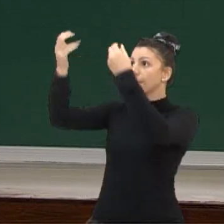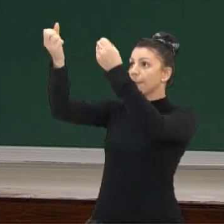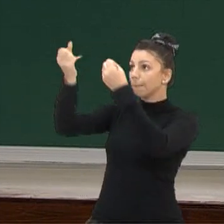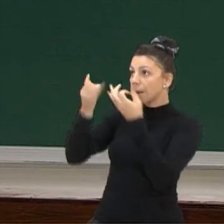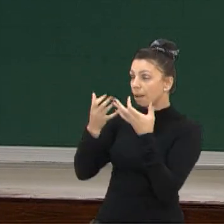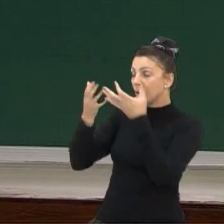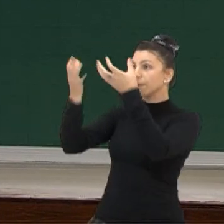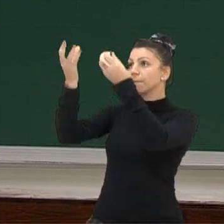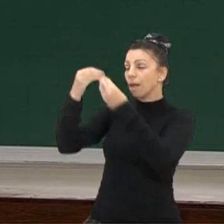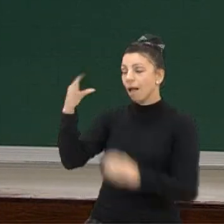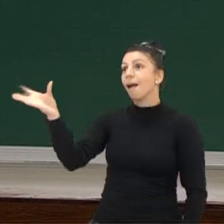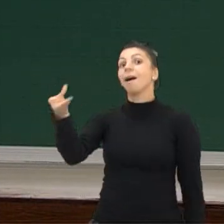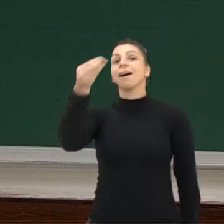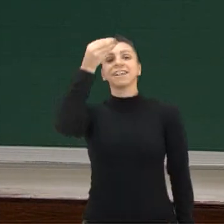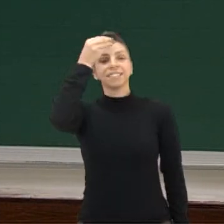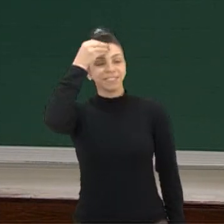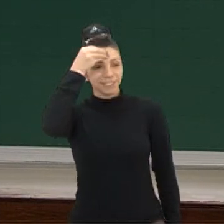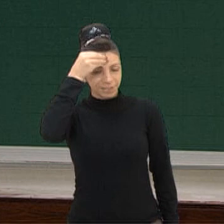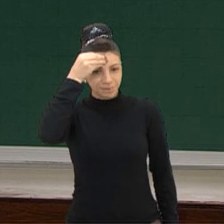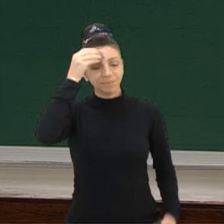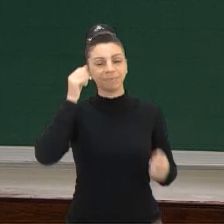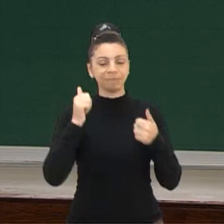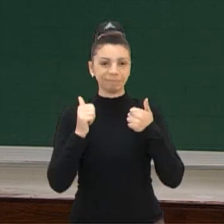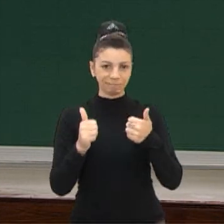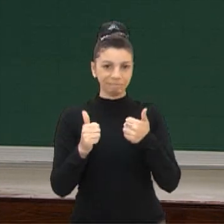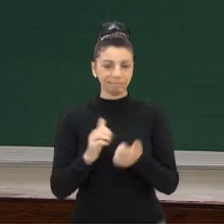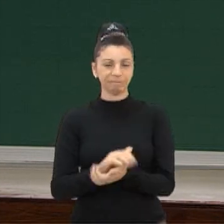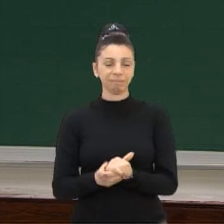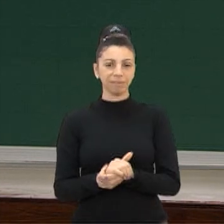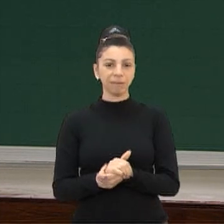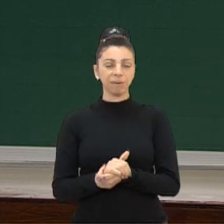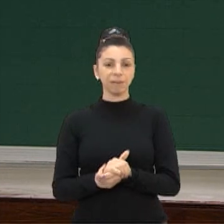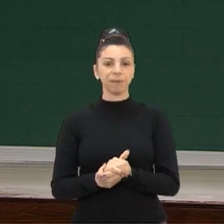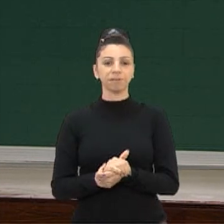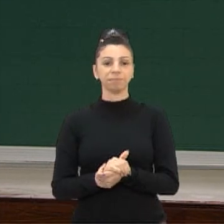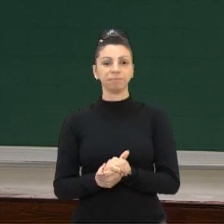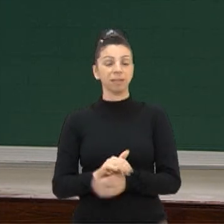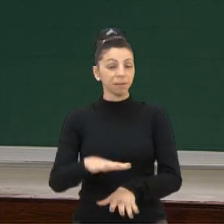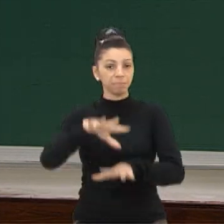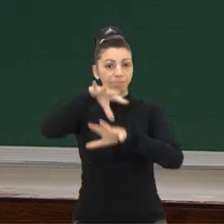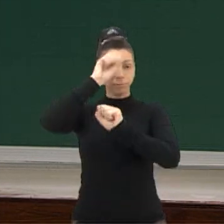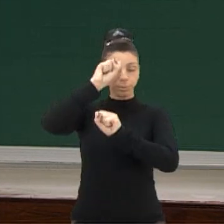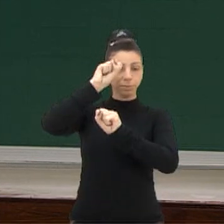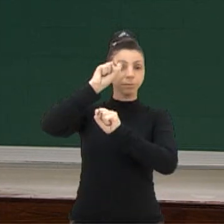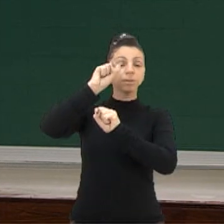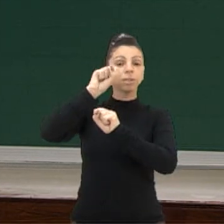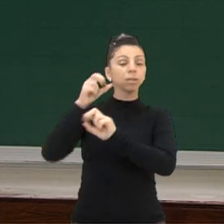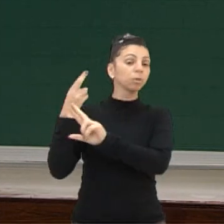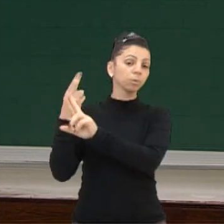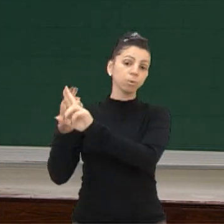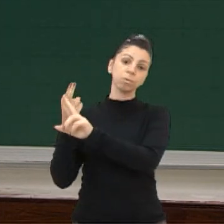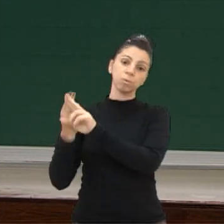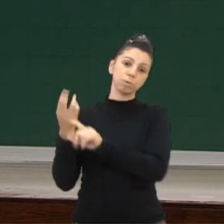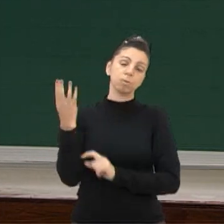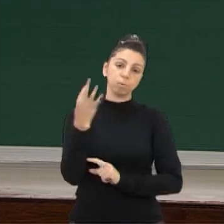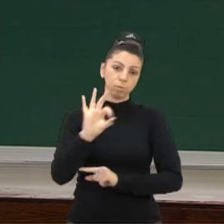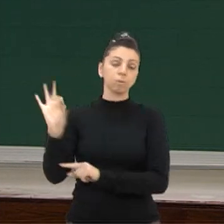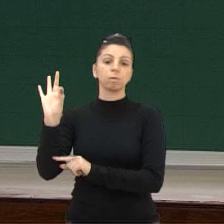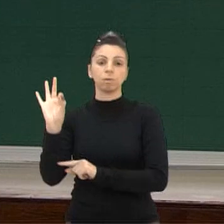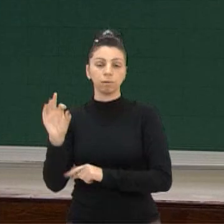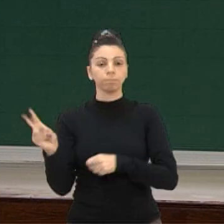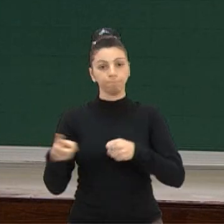vai se familiarizando e acaba internalizando, se apropriando e fazendo o uso adequado aí dos verbos,